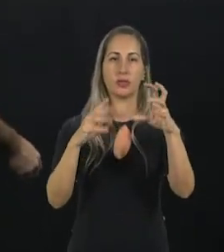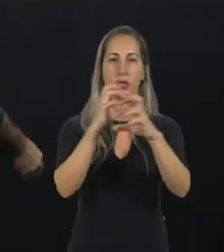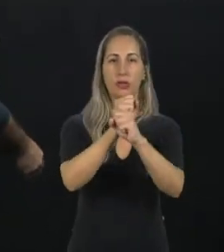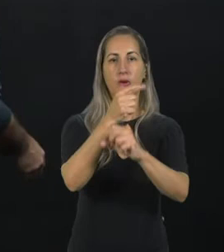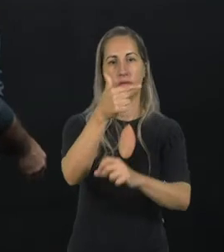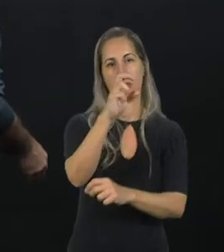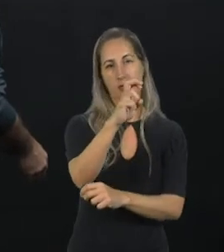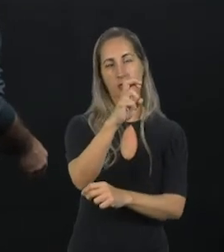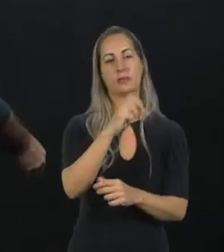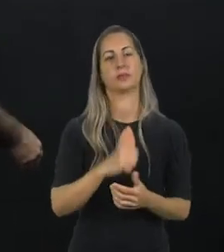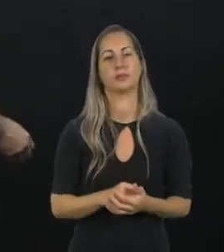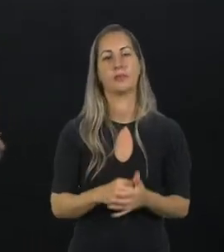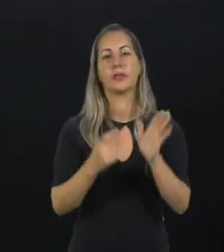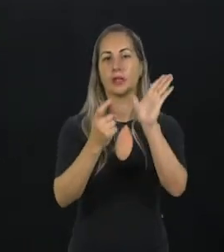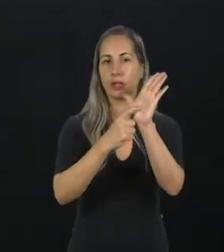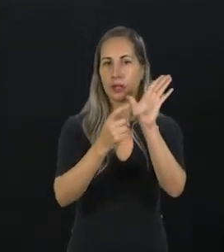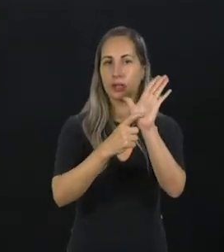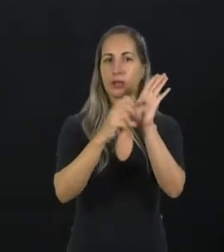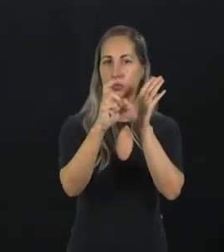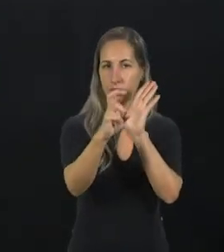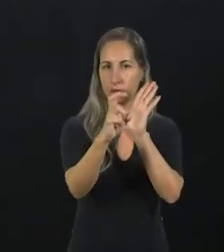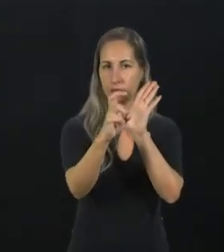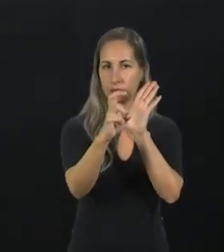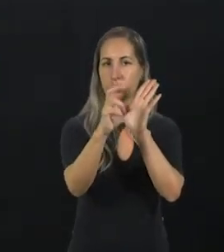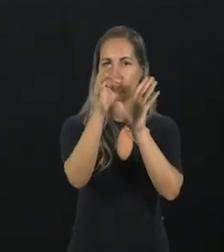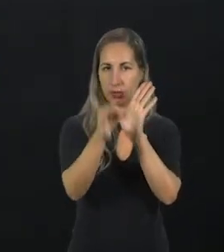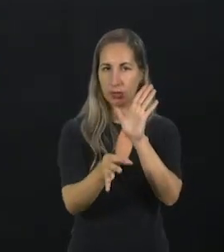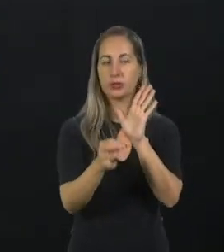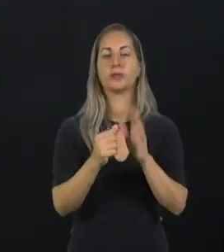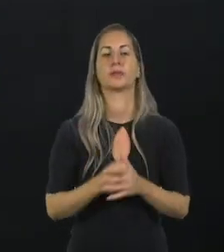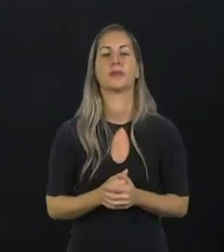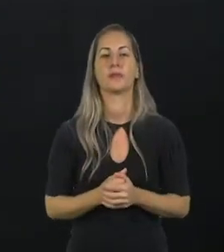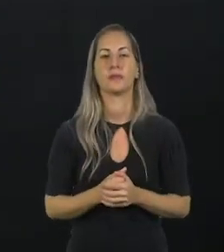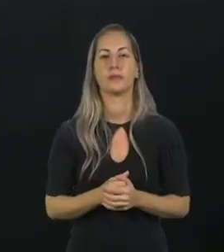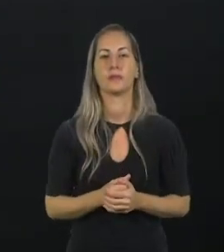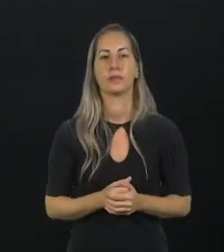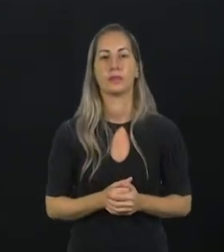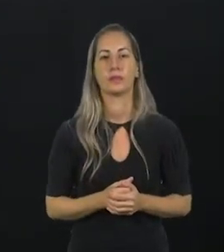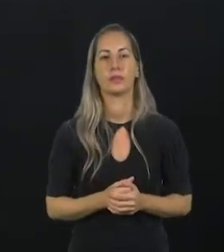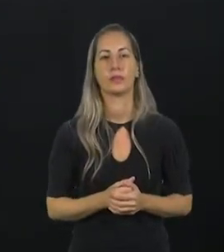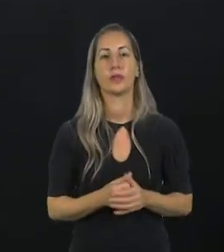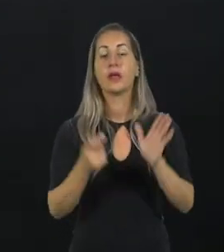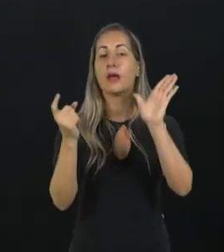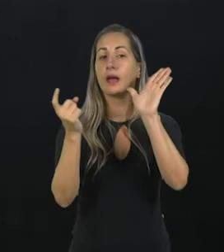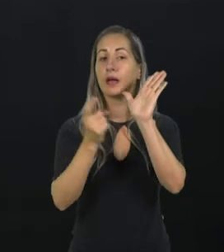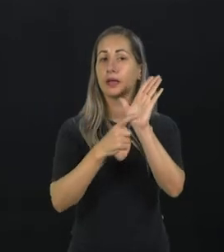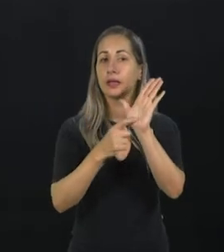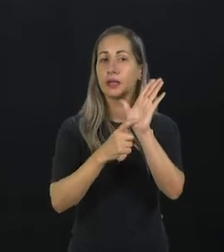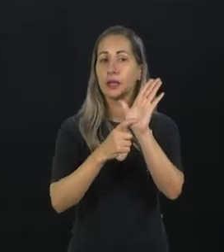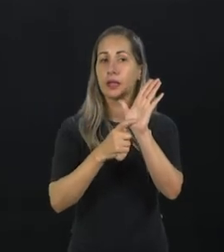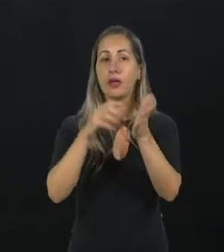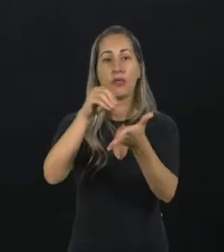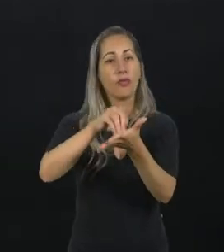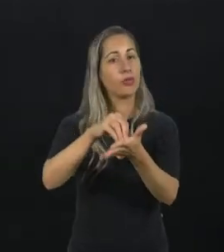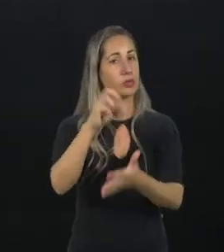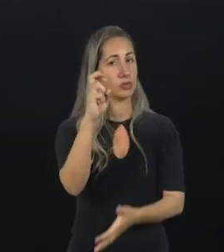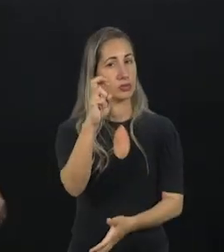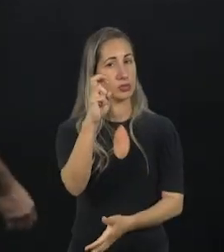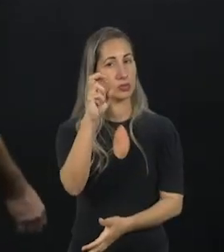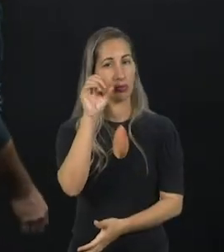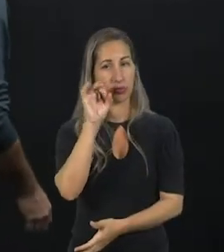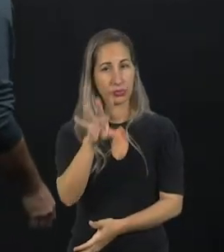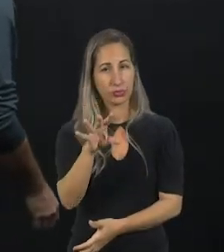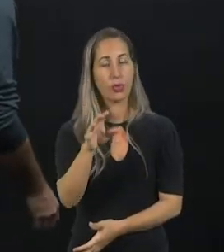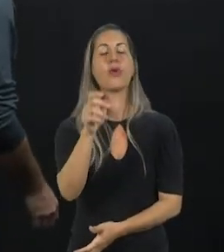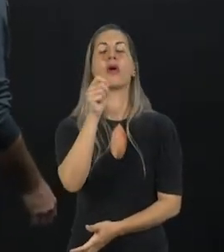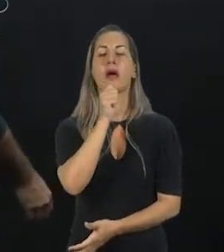25. Então, aqui vem o 5. Legal? E aí, como nesse caso só me resta o número 5,